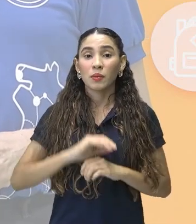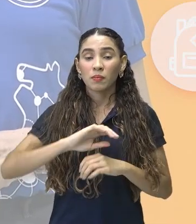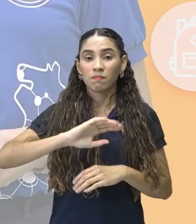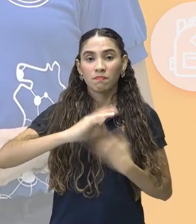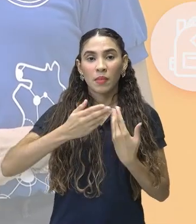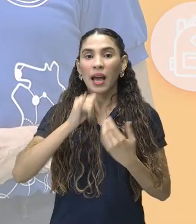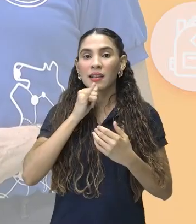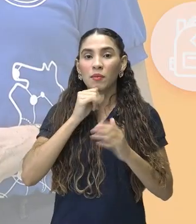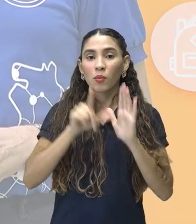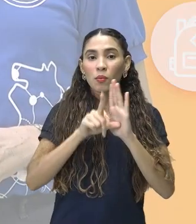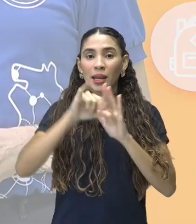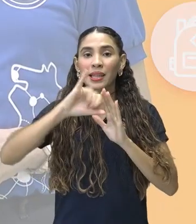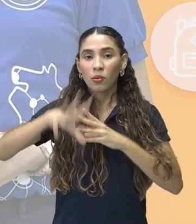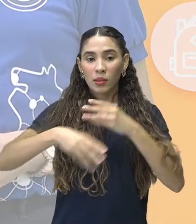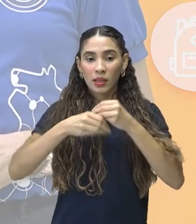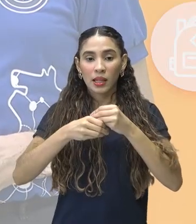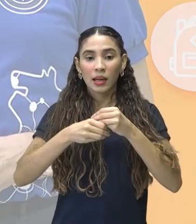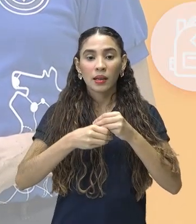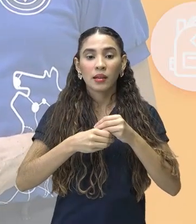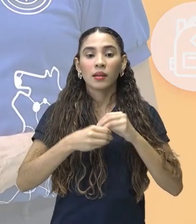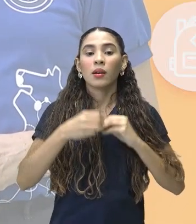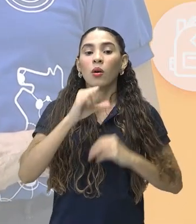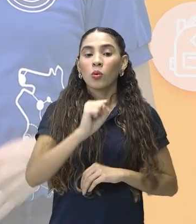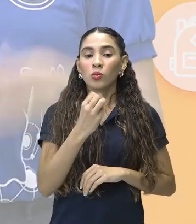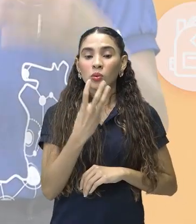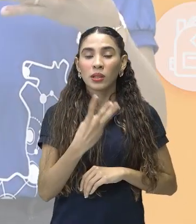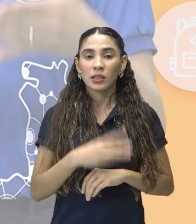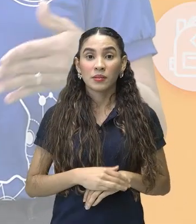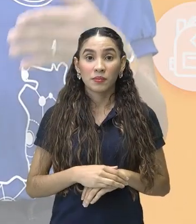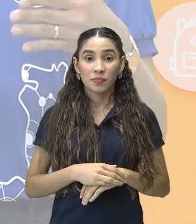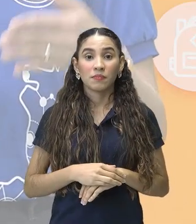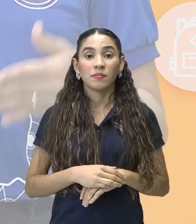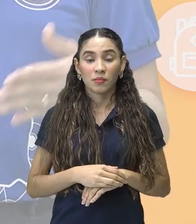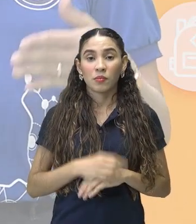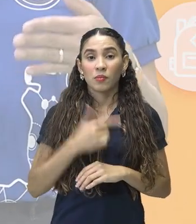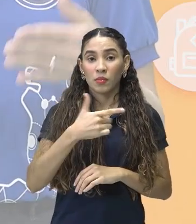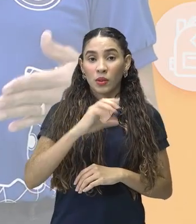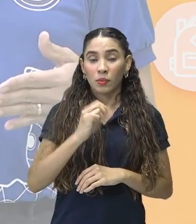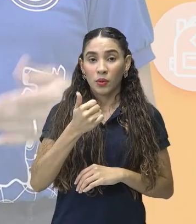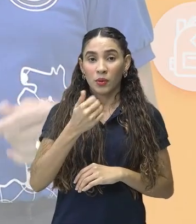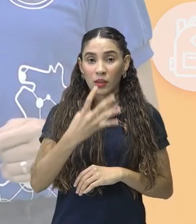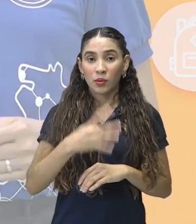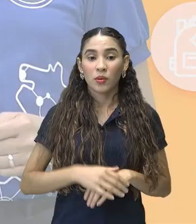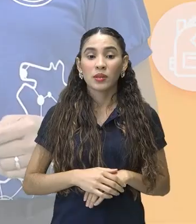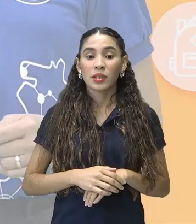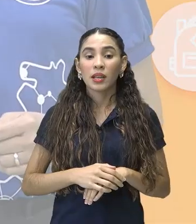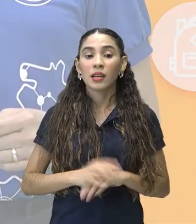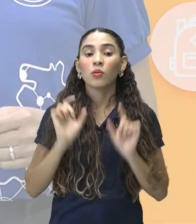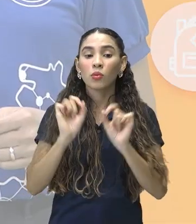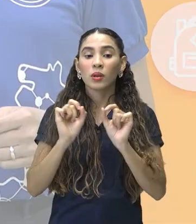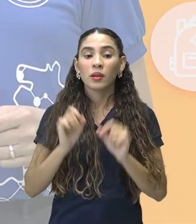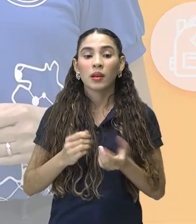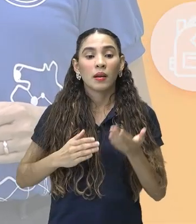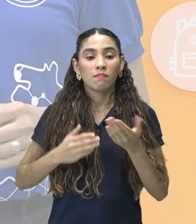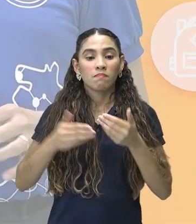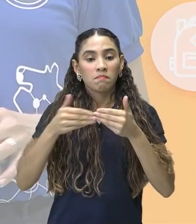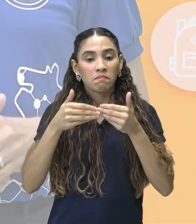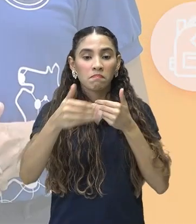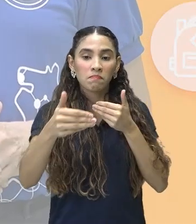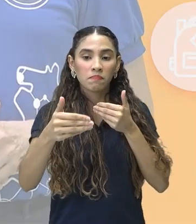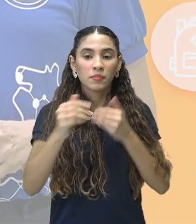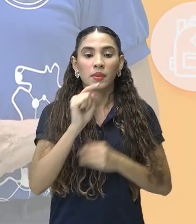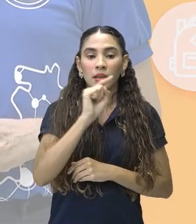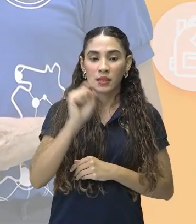emenda constitucional de número 83 do ano de 2014, que prorrogou